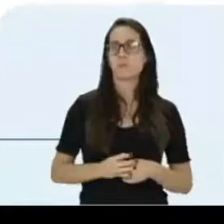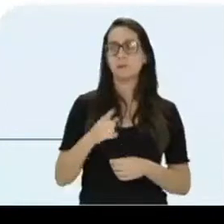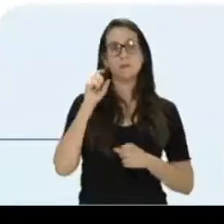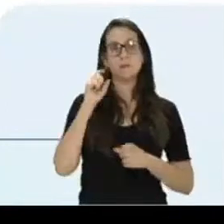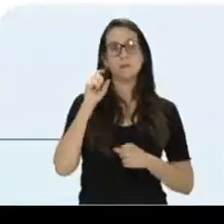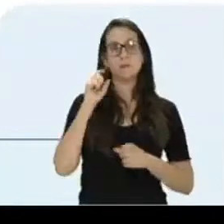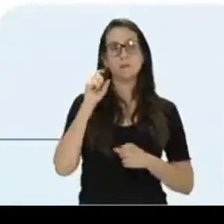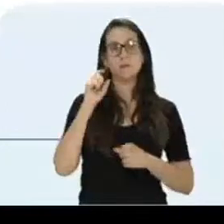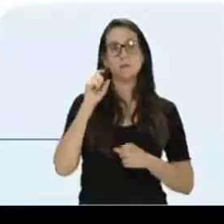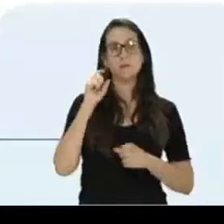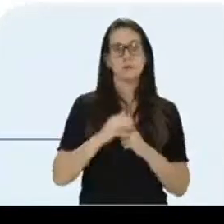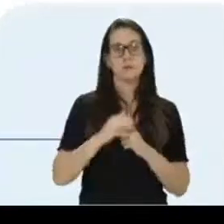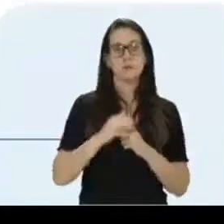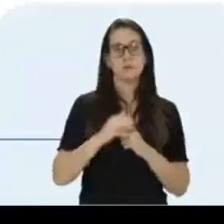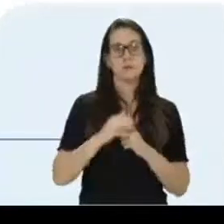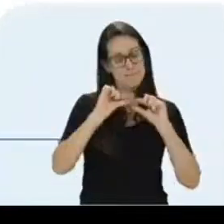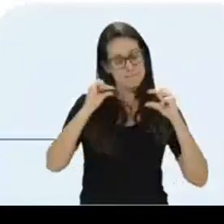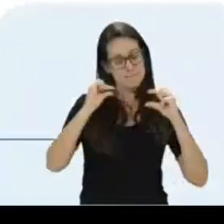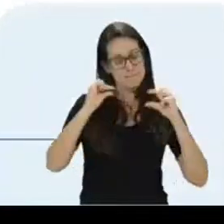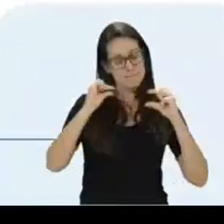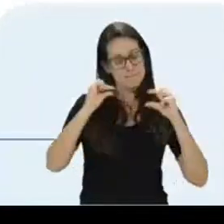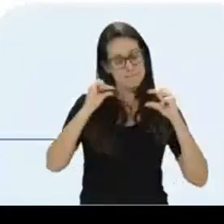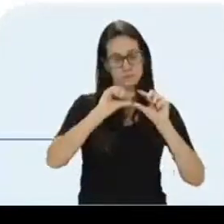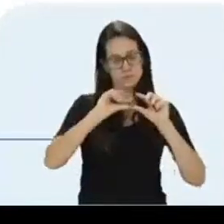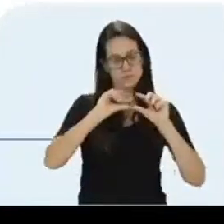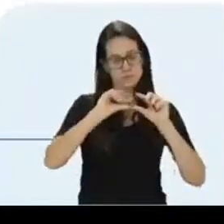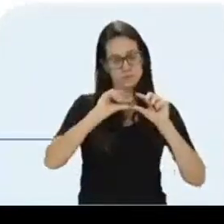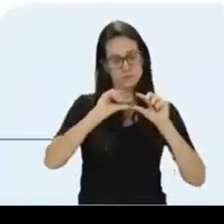por uma bicamada